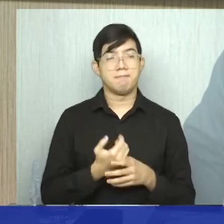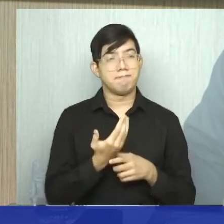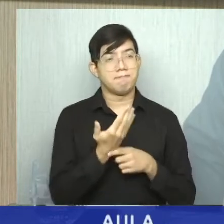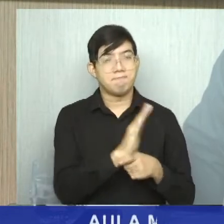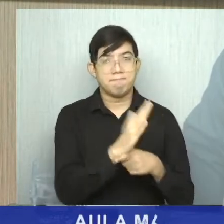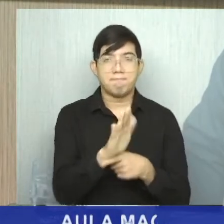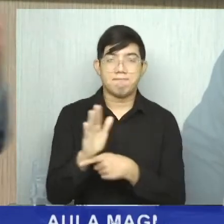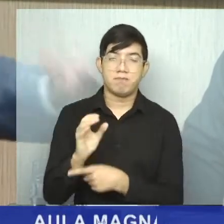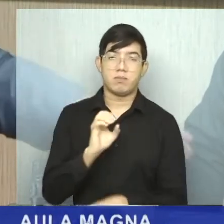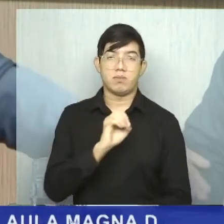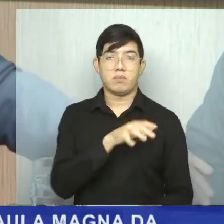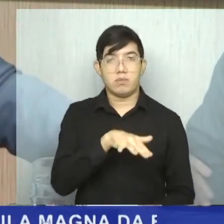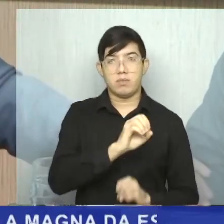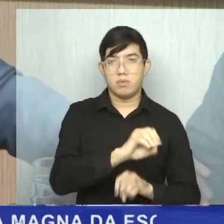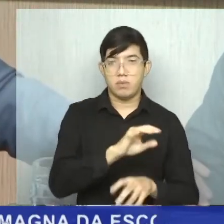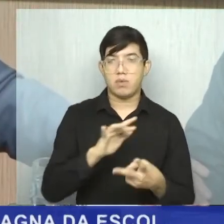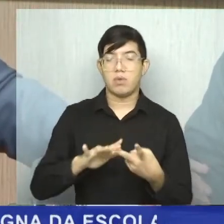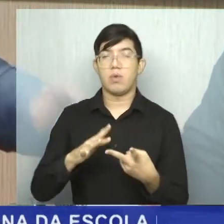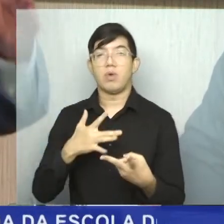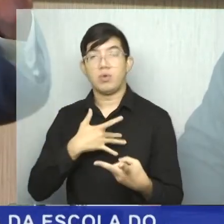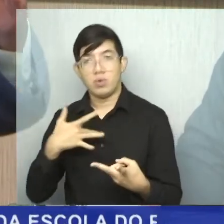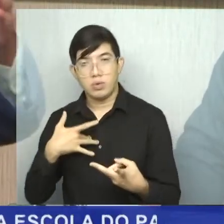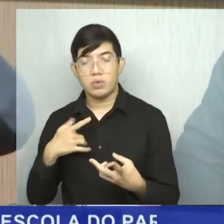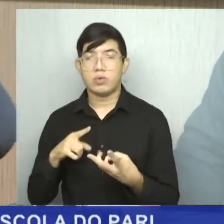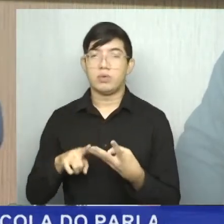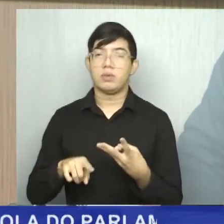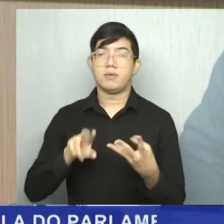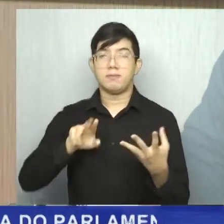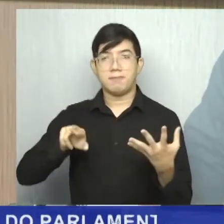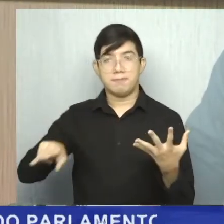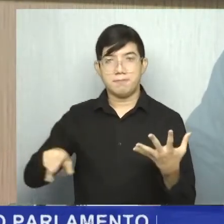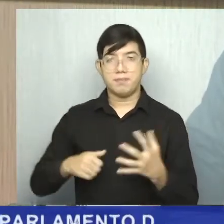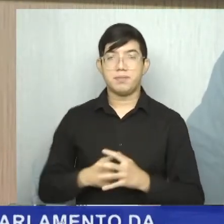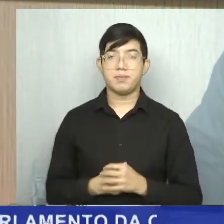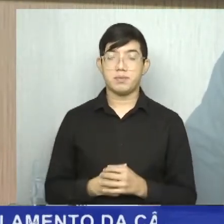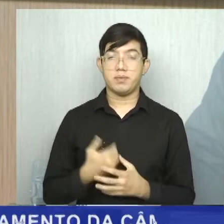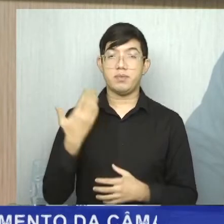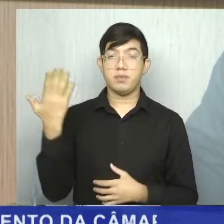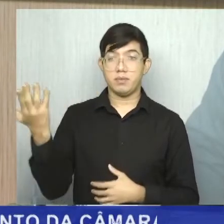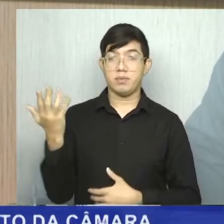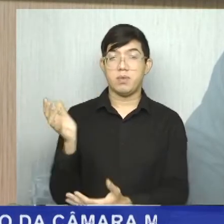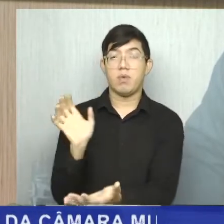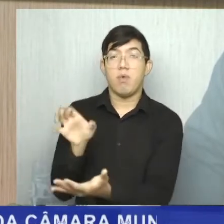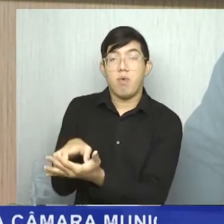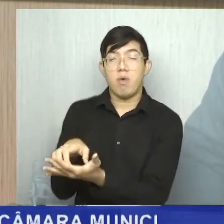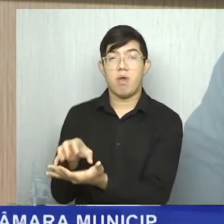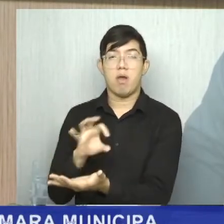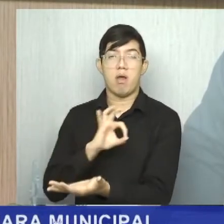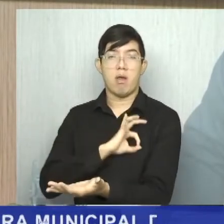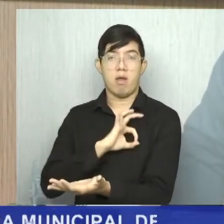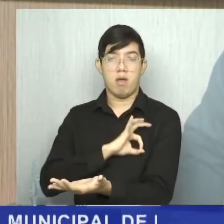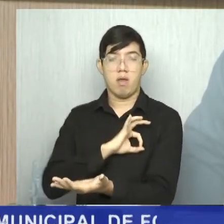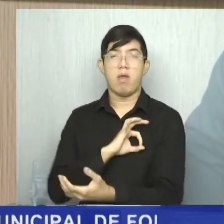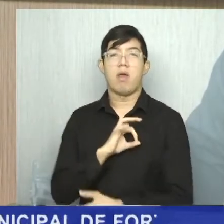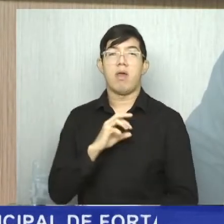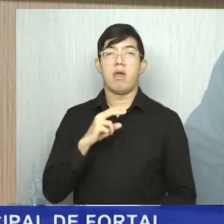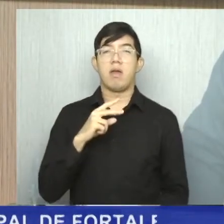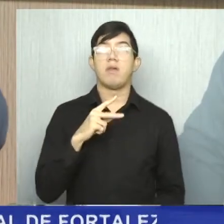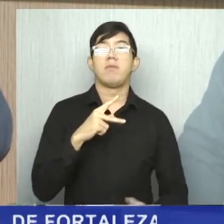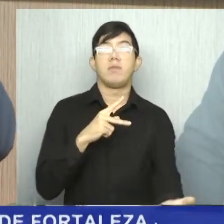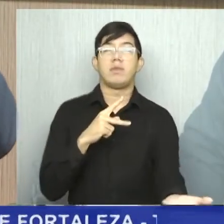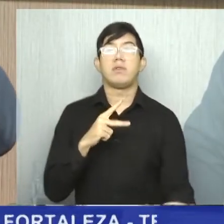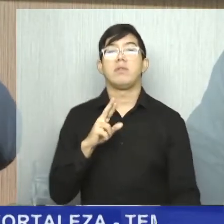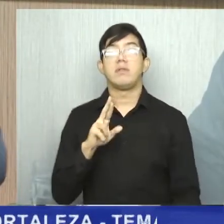sabe qual é o efetivo da Polícia Federal? Vou terminar. Sabe qual é o efetivo da Polícia Federal? Vocês têm ideia? O país tem 212 milhões de habitantes.